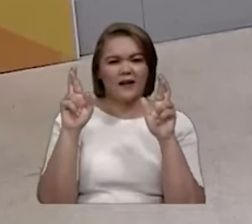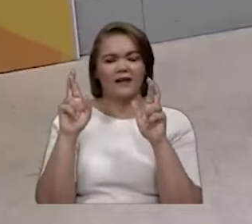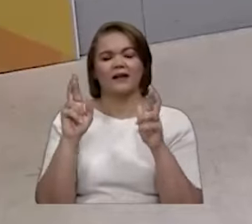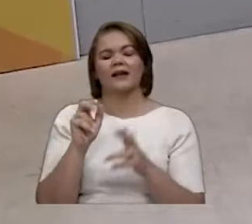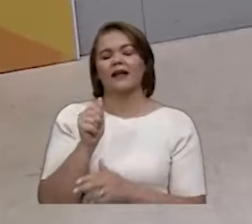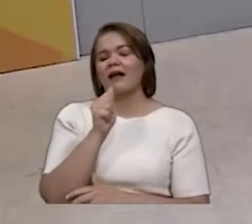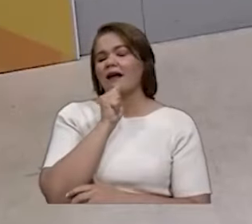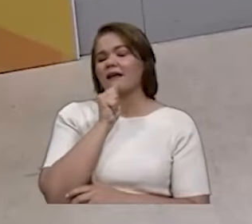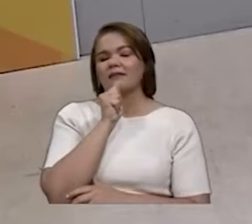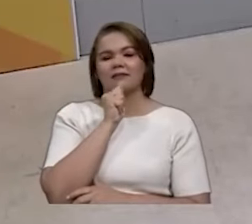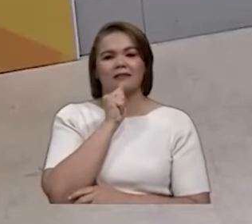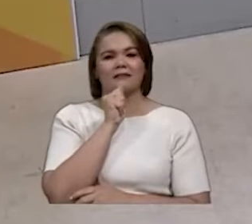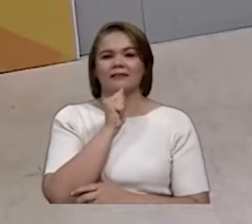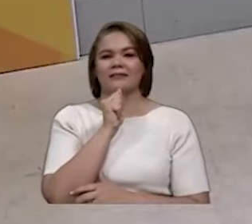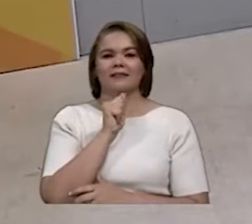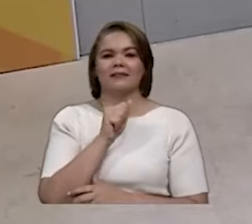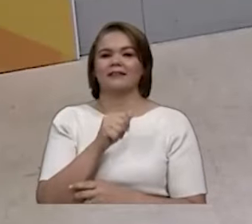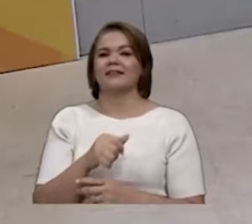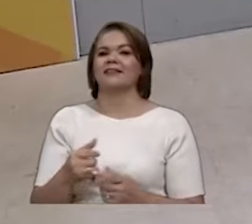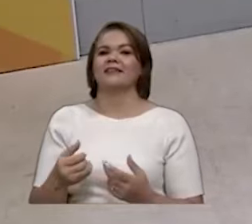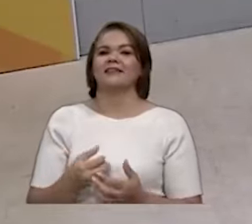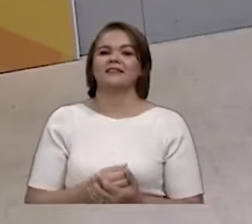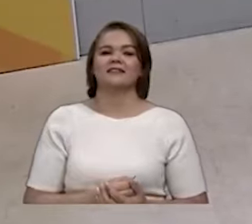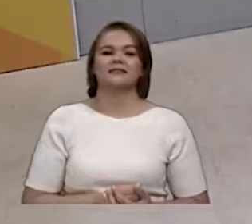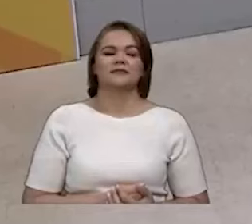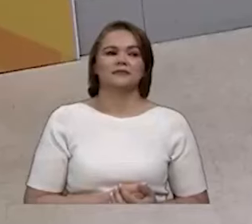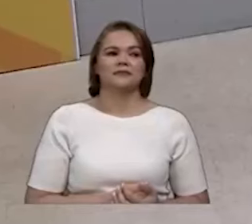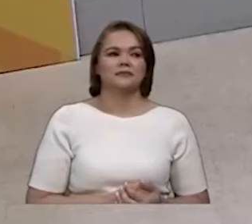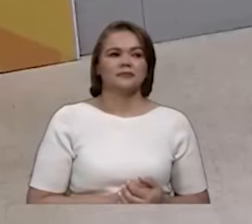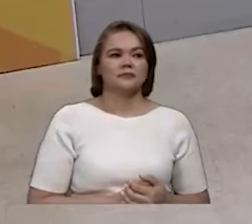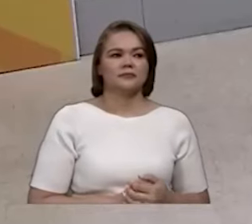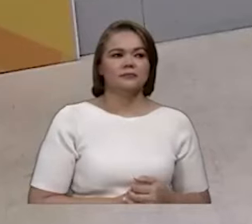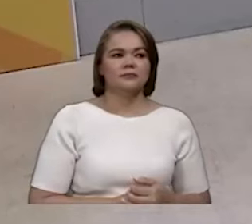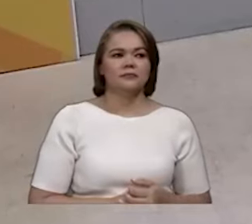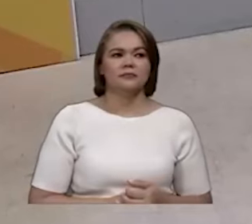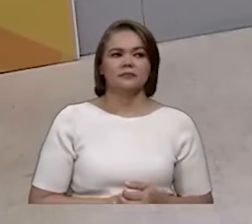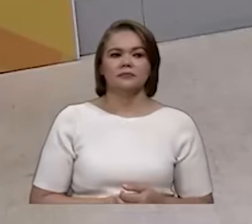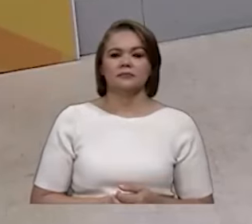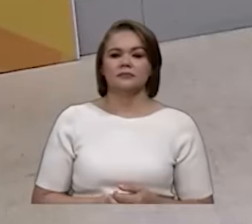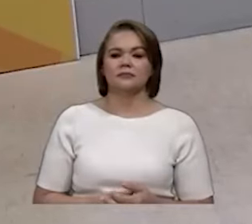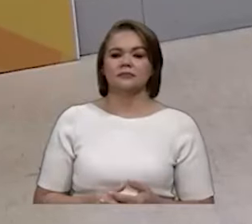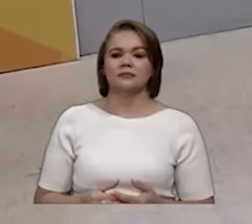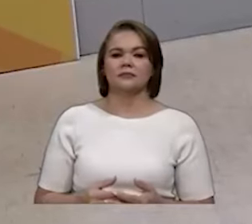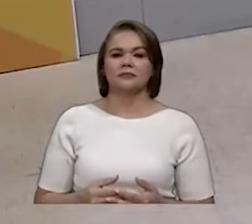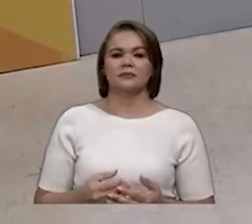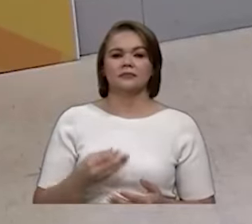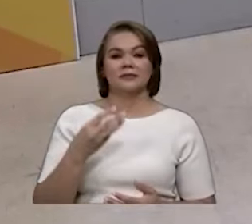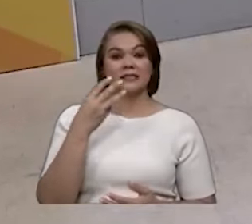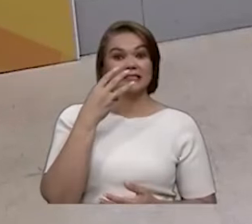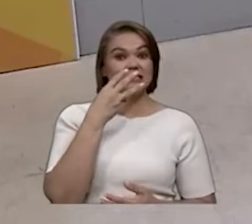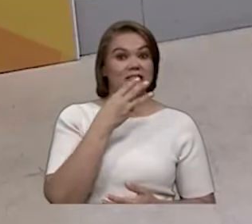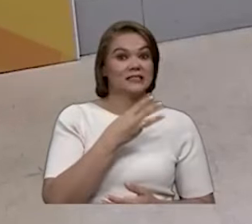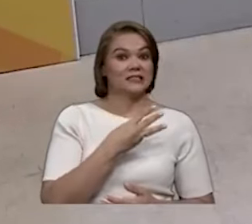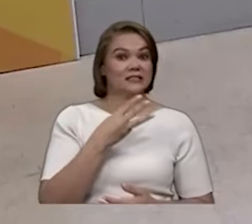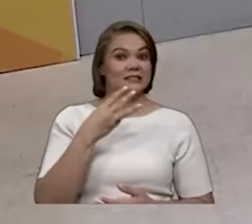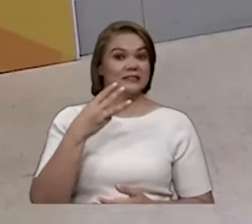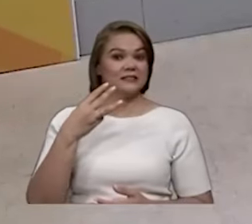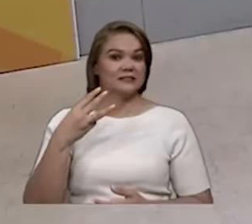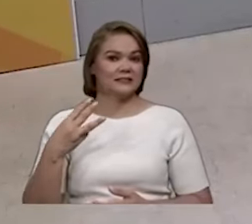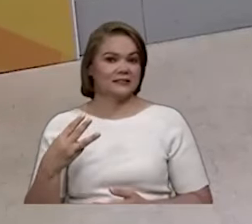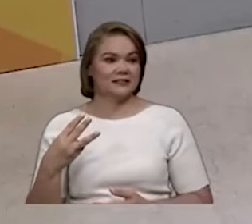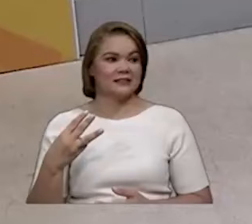não saiu, vale 3 mil reais, primeiro prêmio. E será que é com ela?